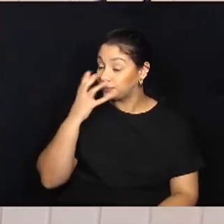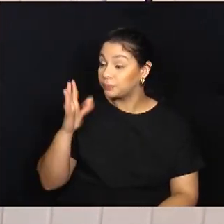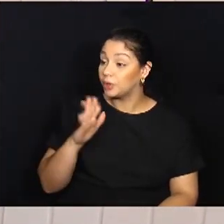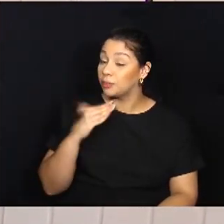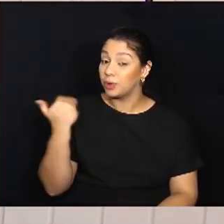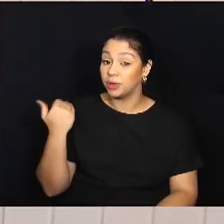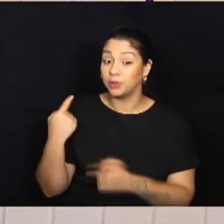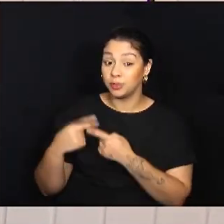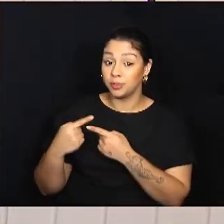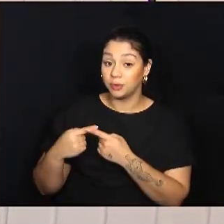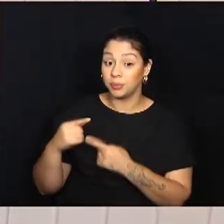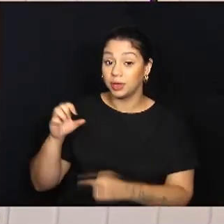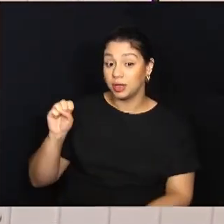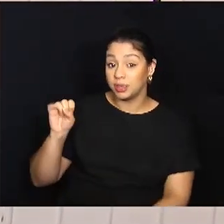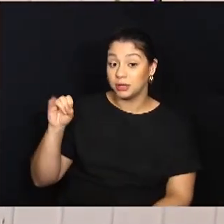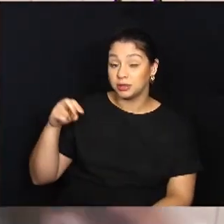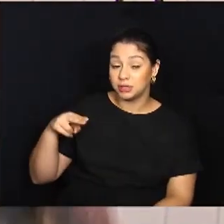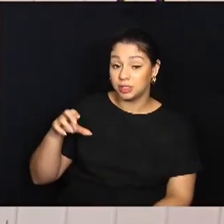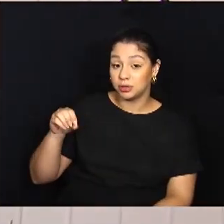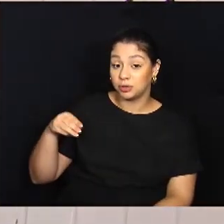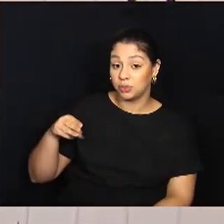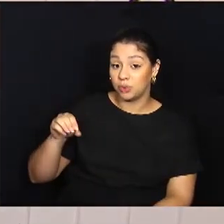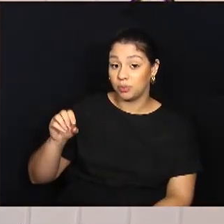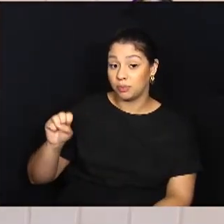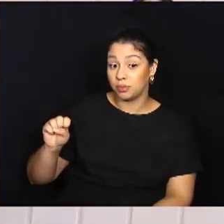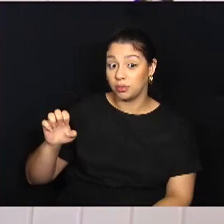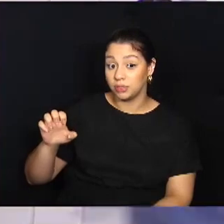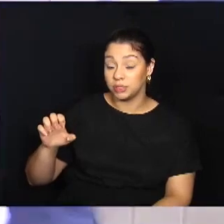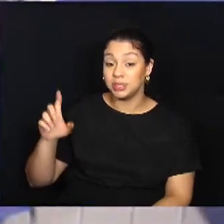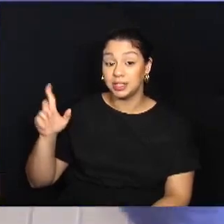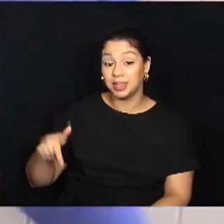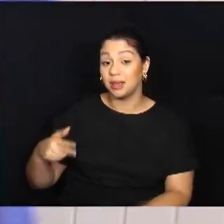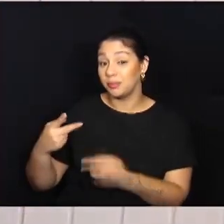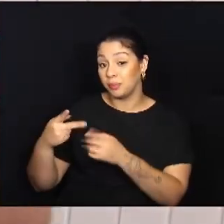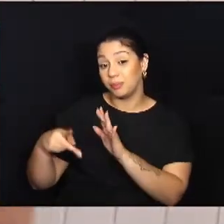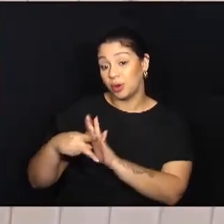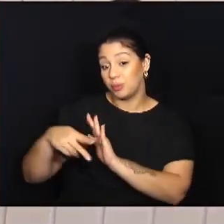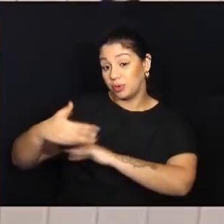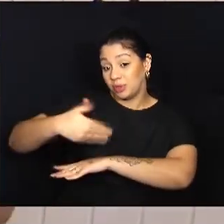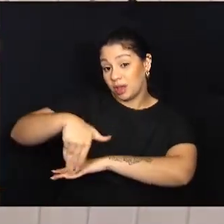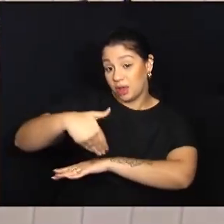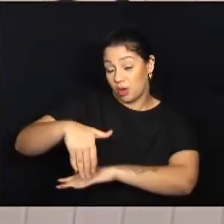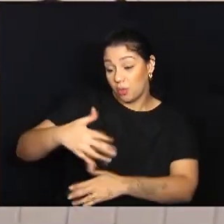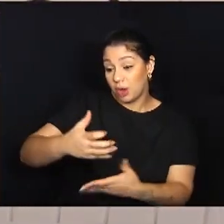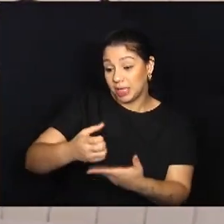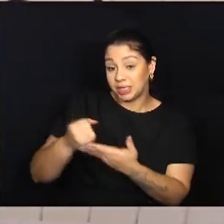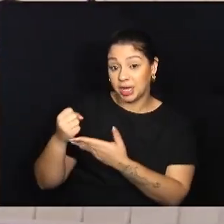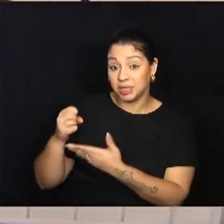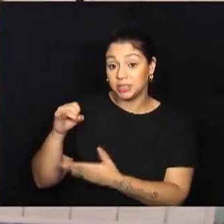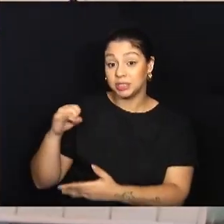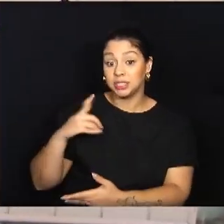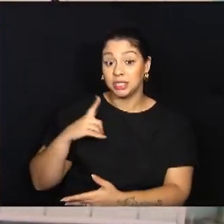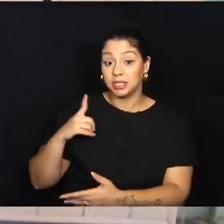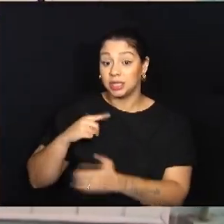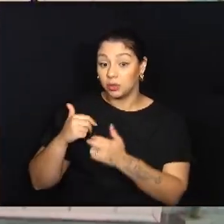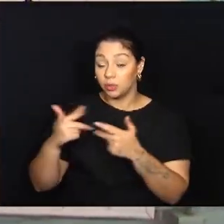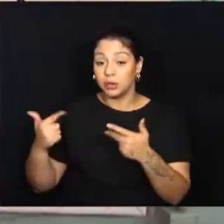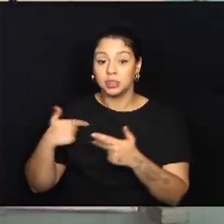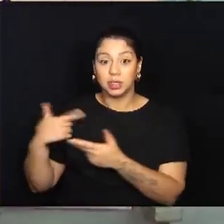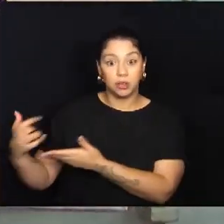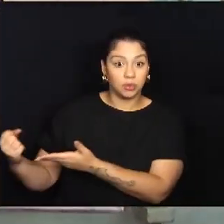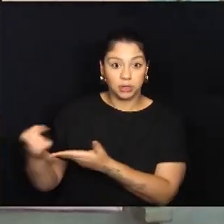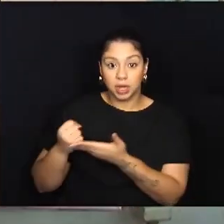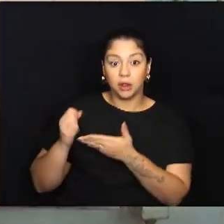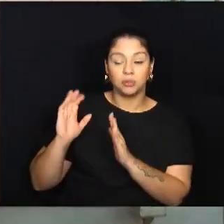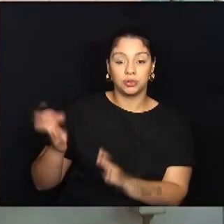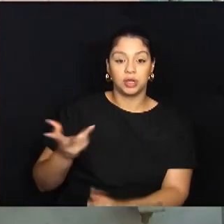por causa da sinomose. E como eu pego eles assim da rua, então quando tem assim alguma campanha eu trago todo mundo